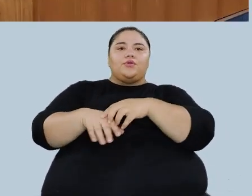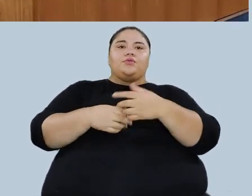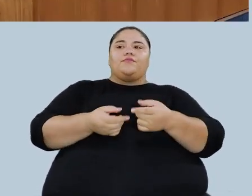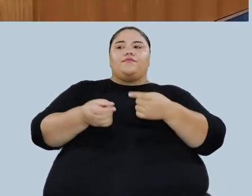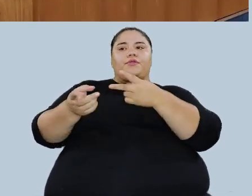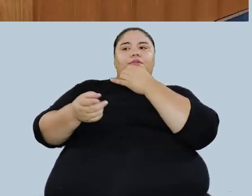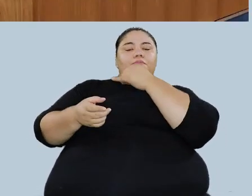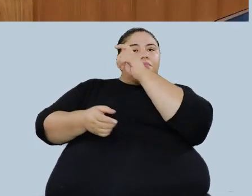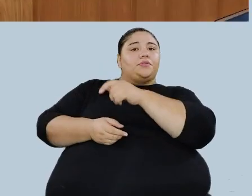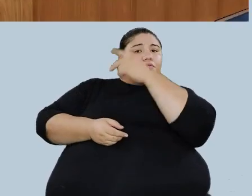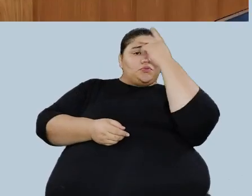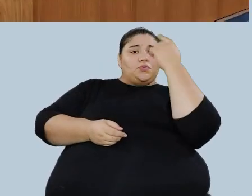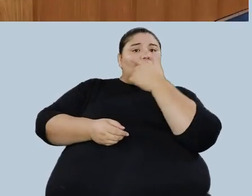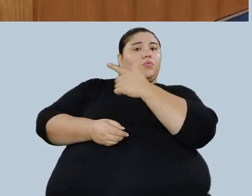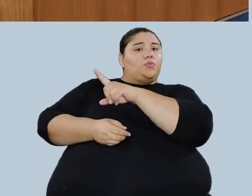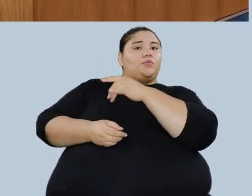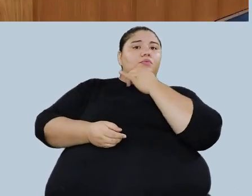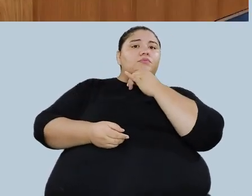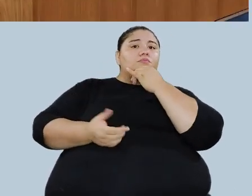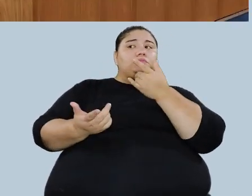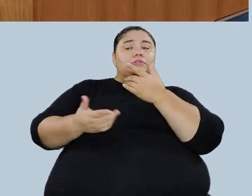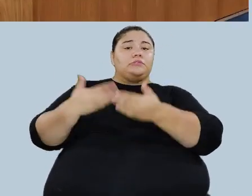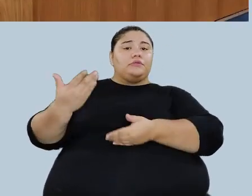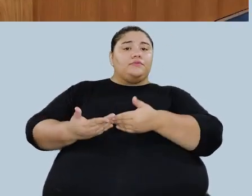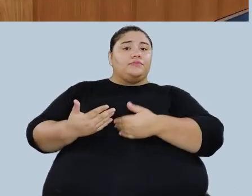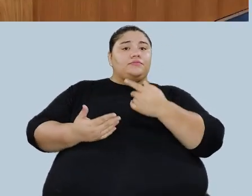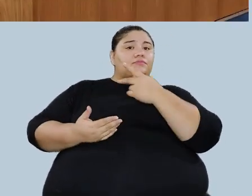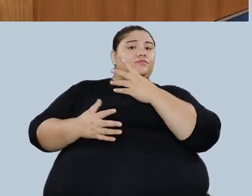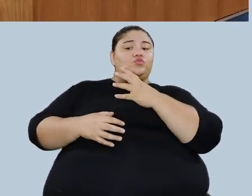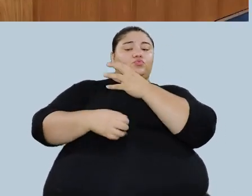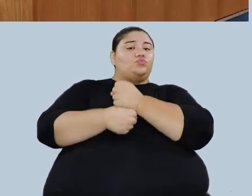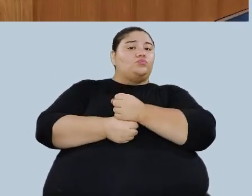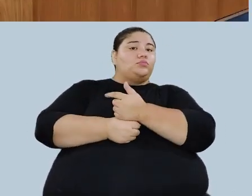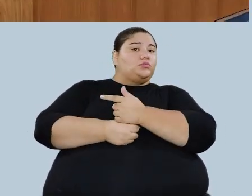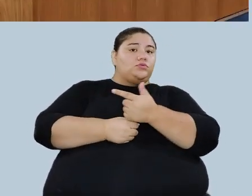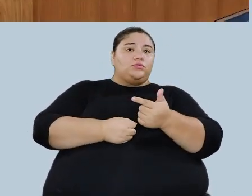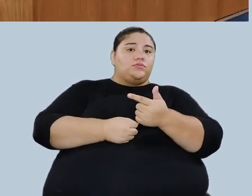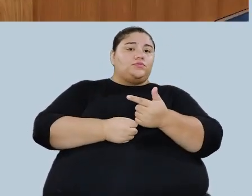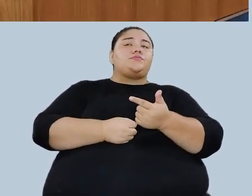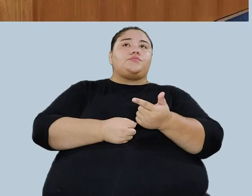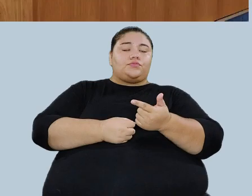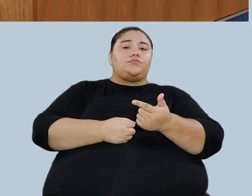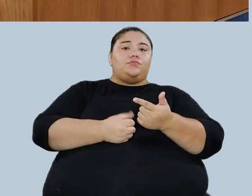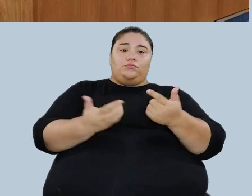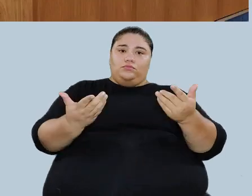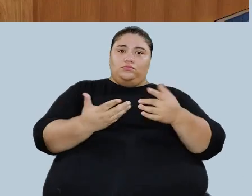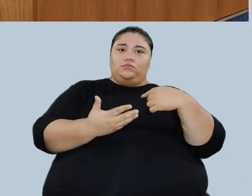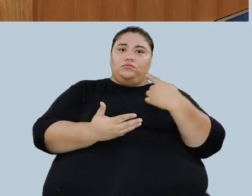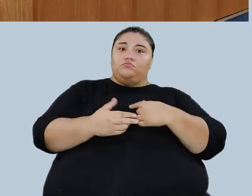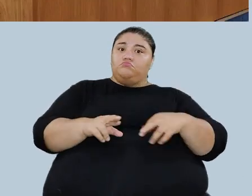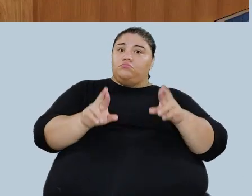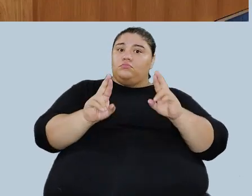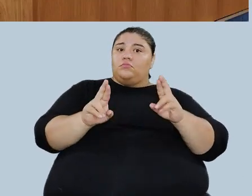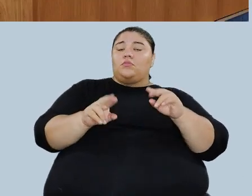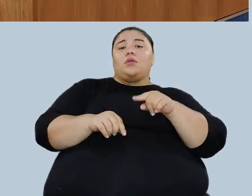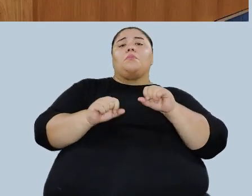para um transportador e que vai prestar um serviço para ele que na não cumulatividade perfeita que temos aqui de